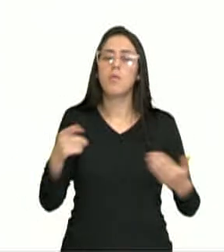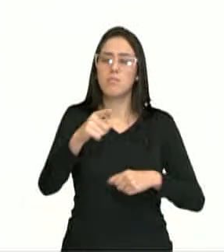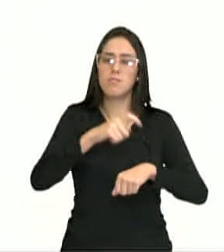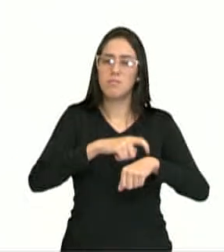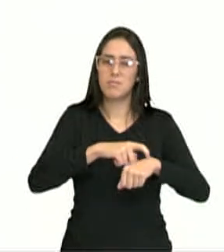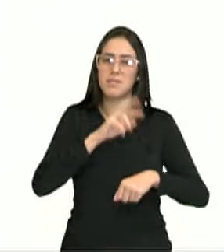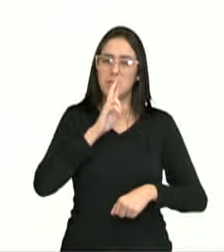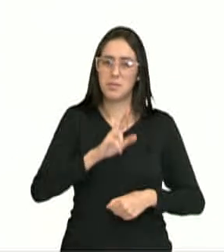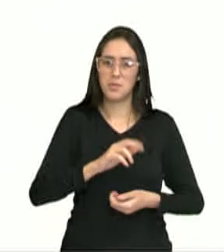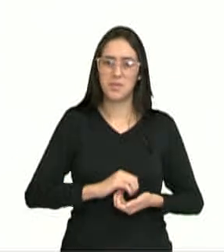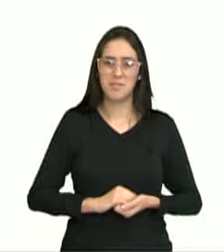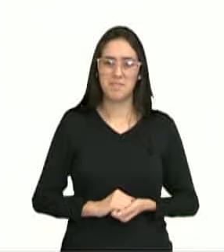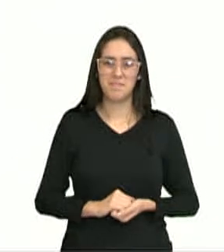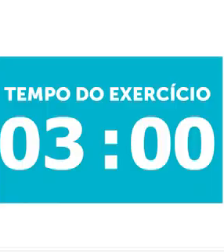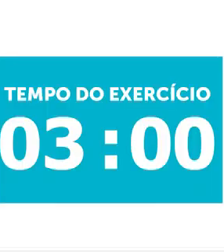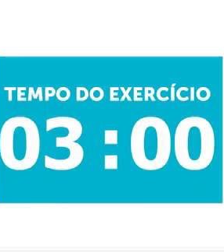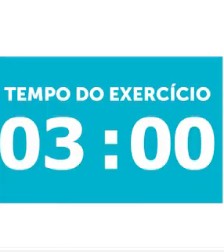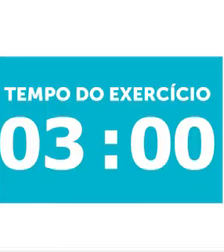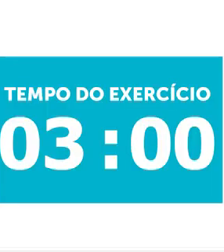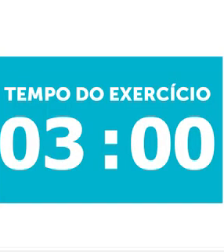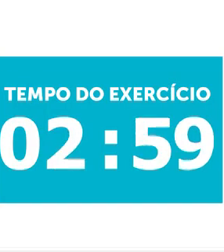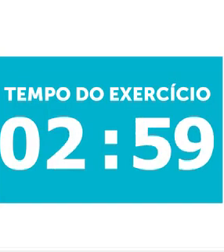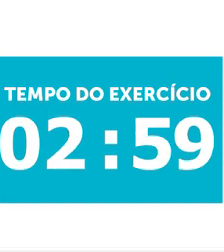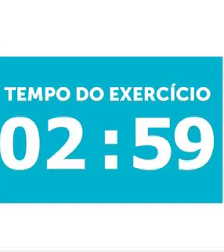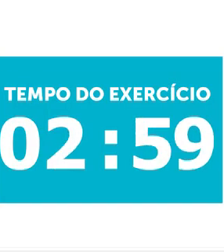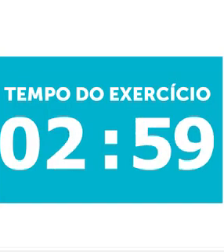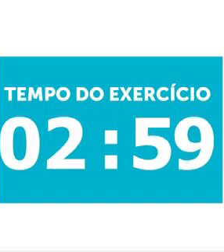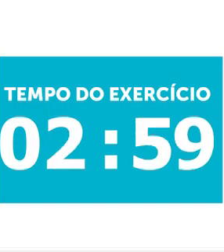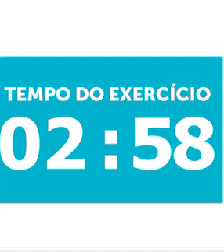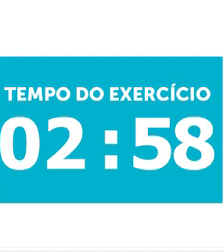para vocês aí. Até mais.